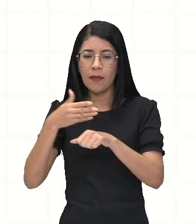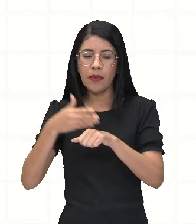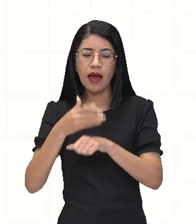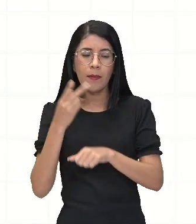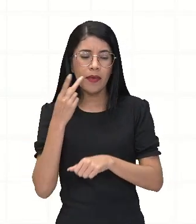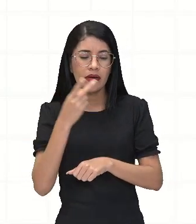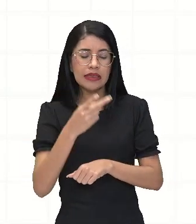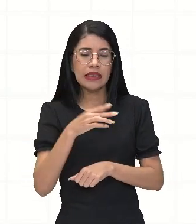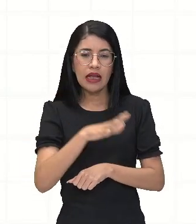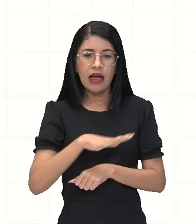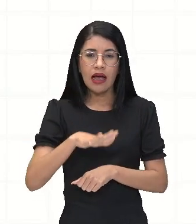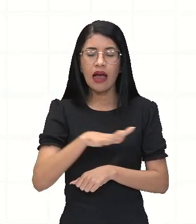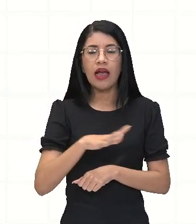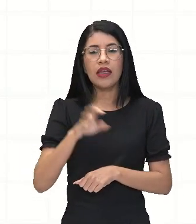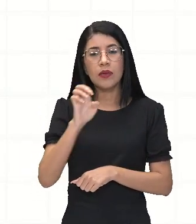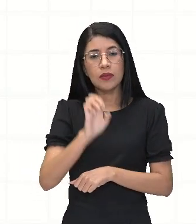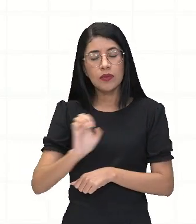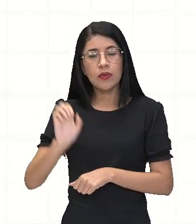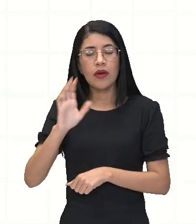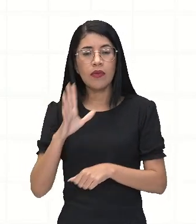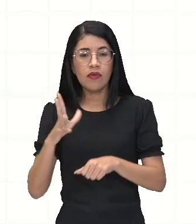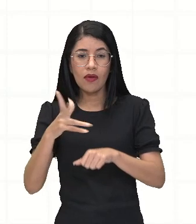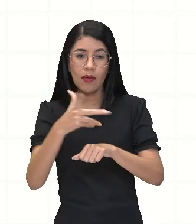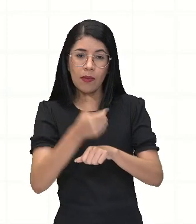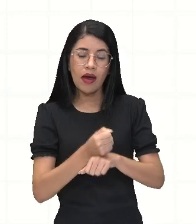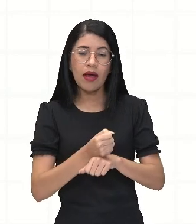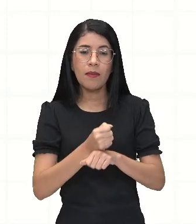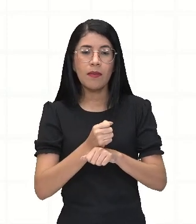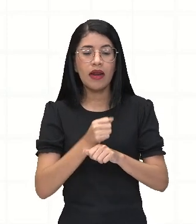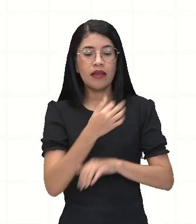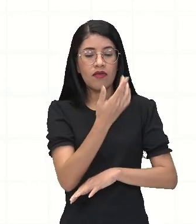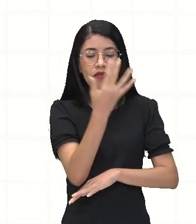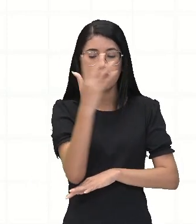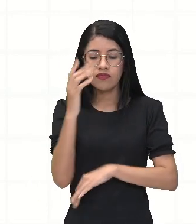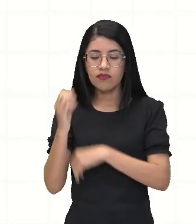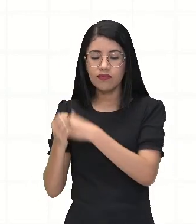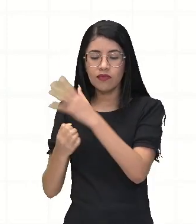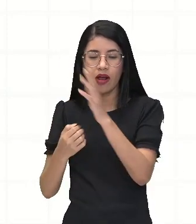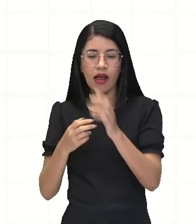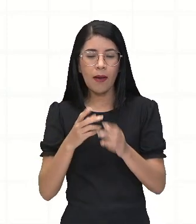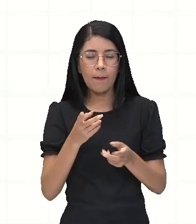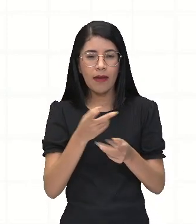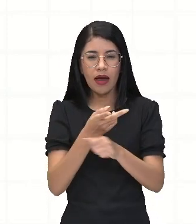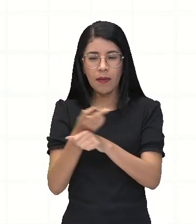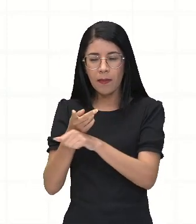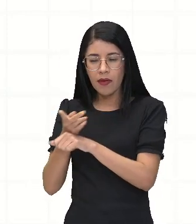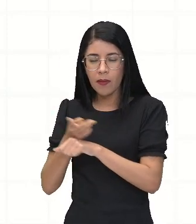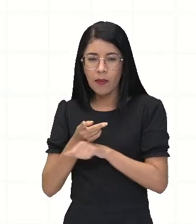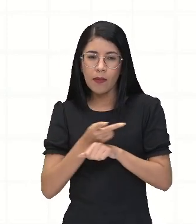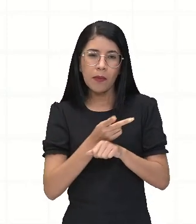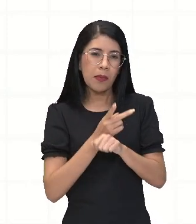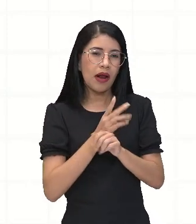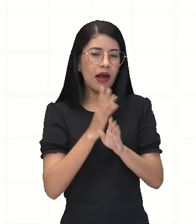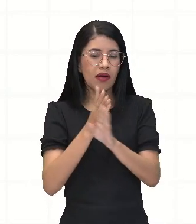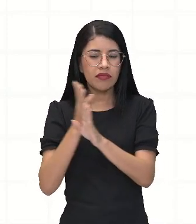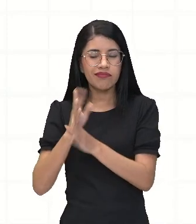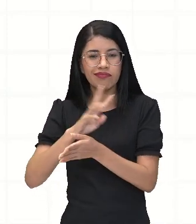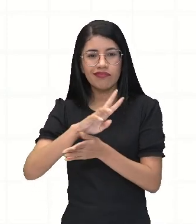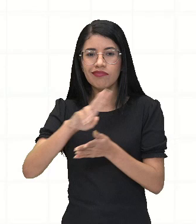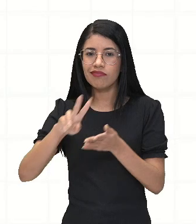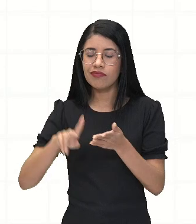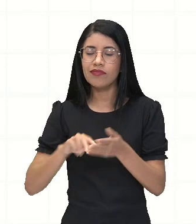colonizadores europeus para penetrar nas densas florestas e desvendar os segredos dessa imensa área. Então, vamos ter